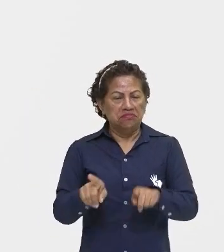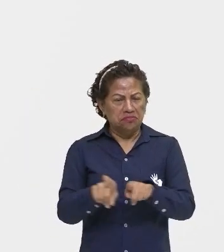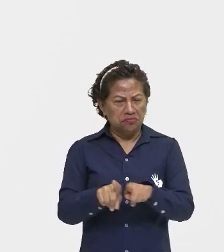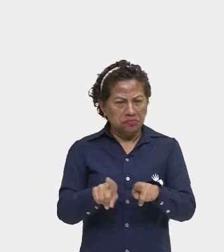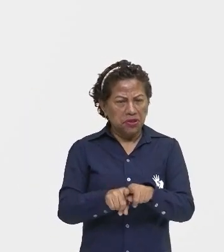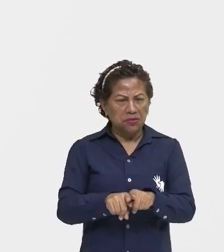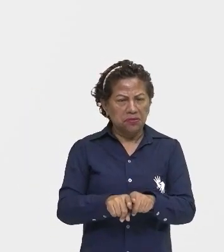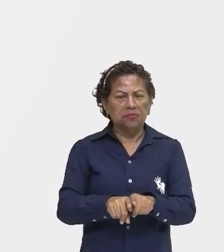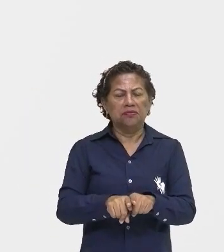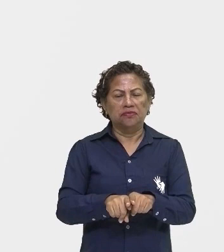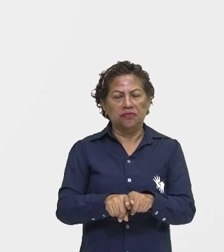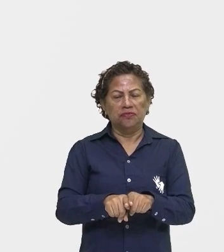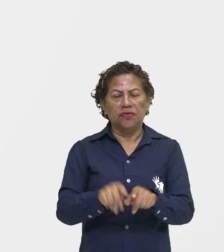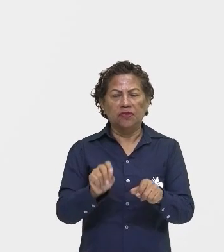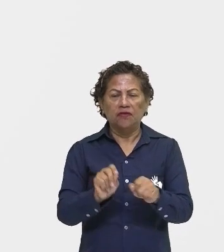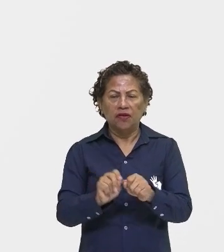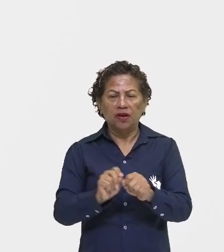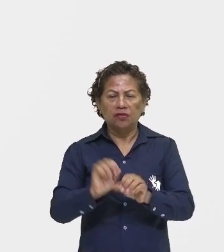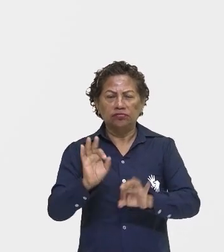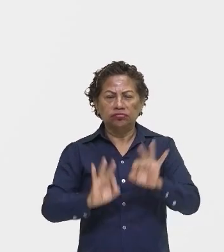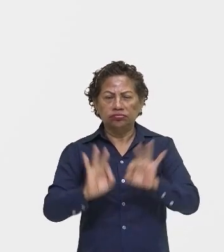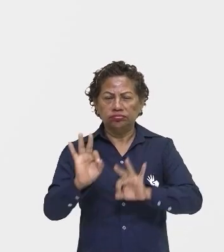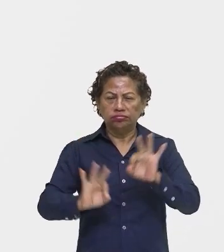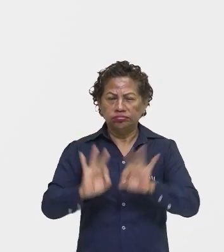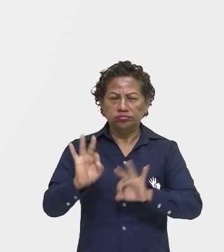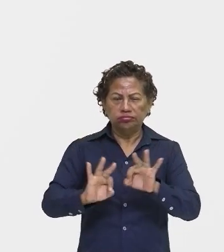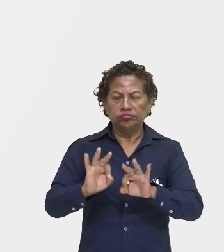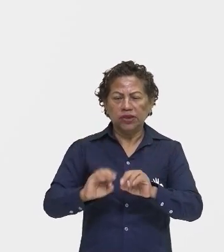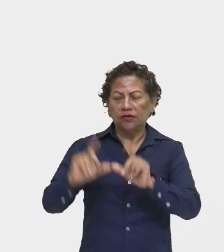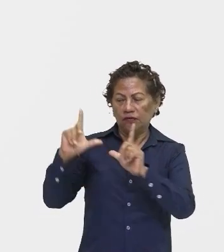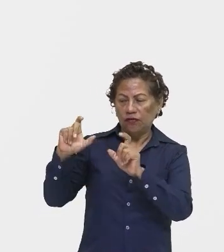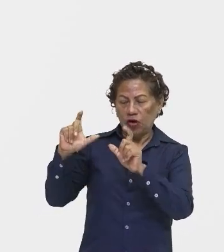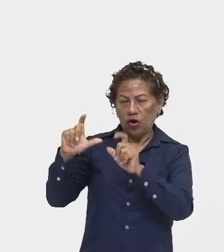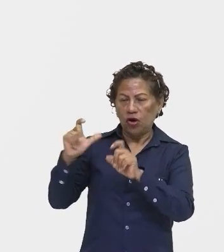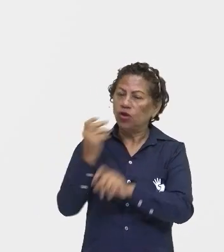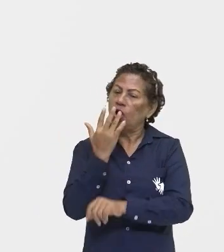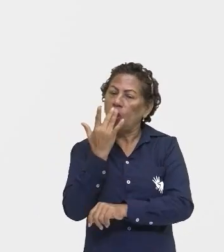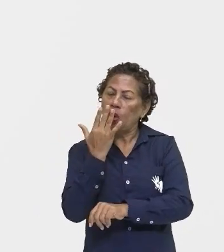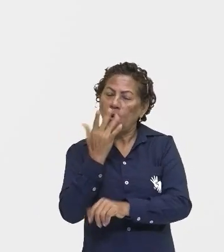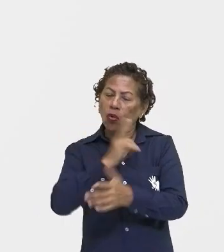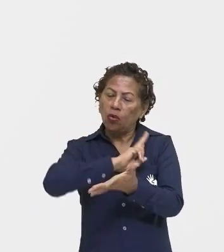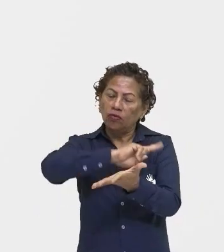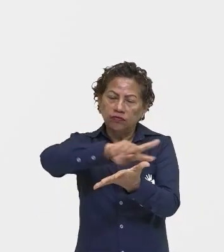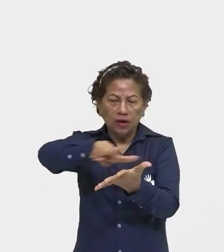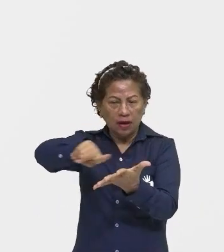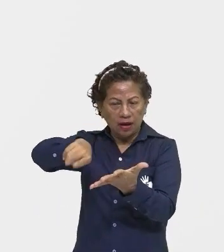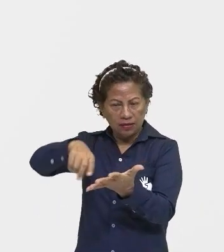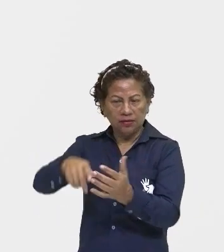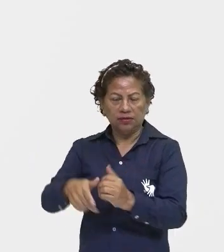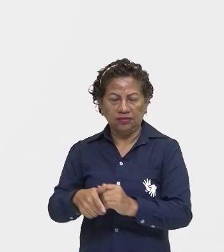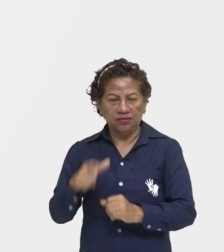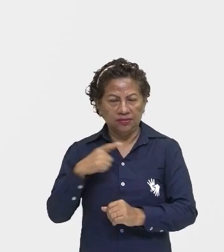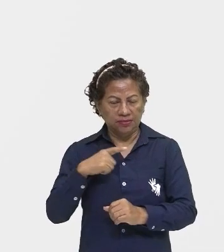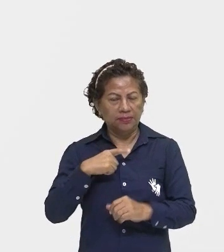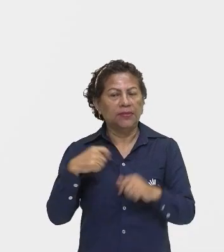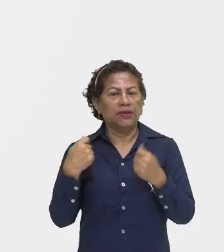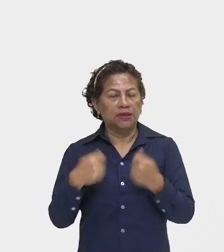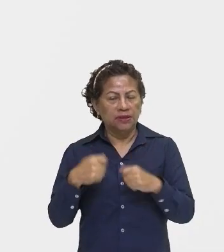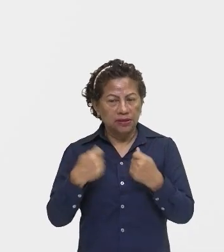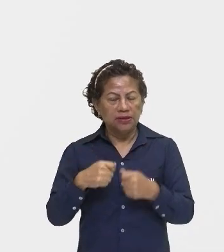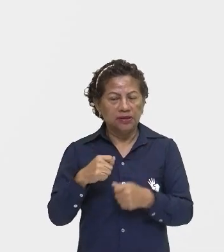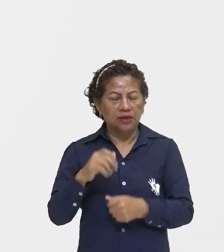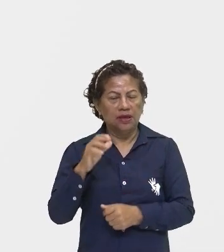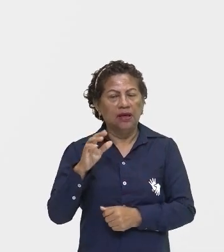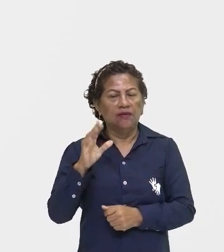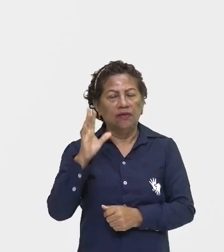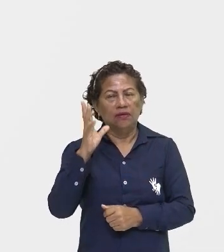fotografias coloridas da época. Para que uma foto colorida fosse revelada, era necessária uma exposição que durava